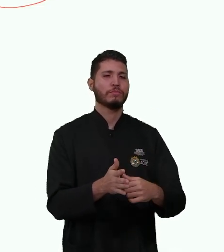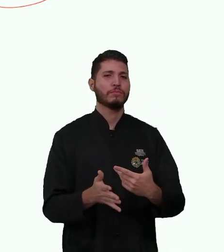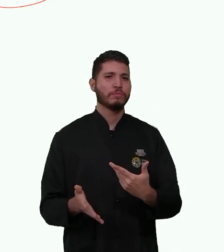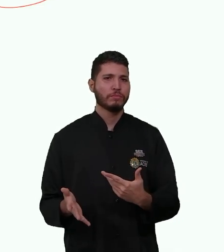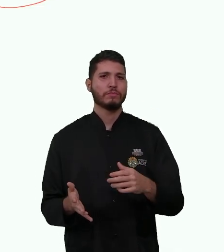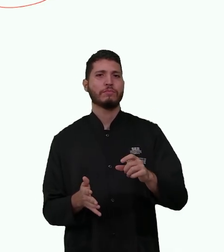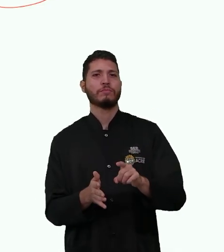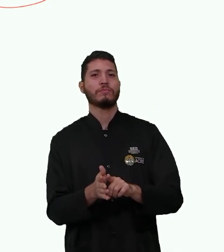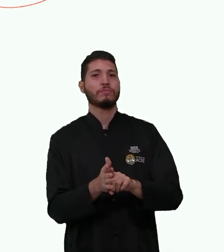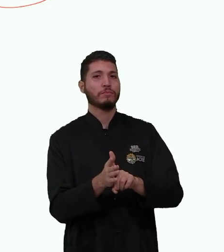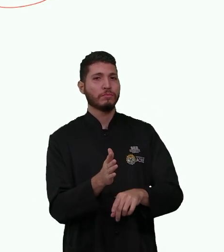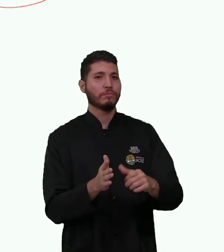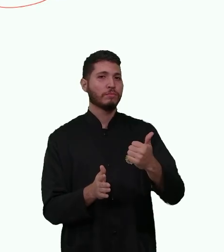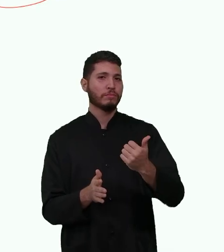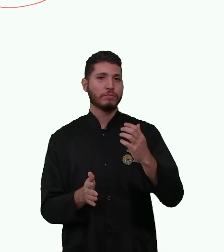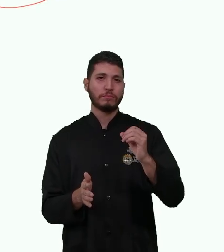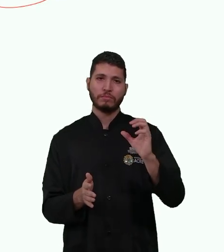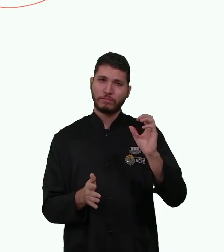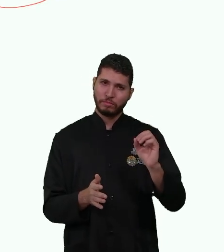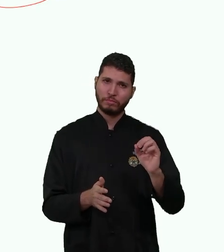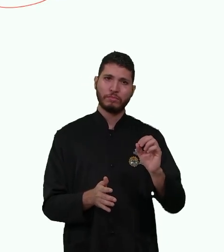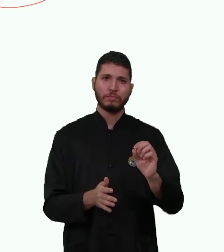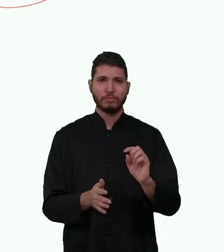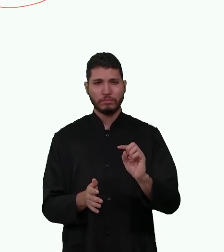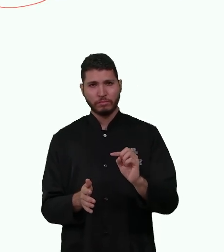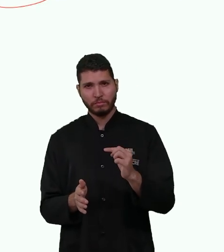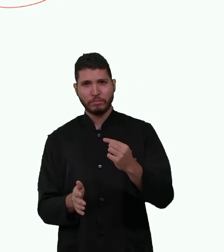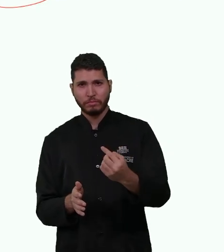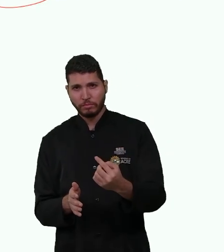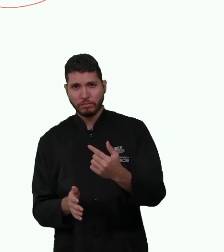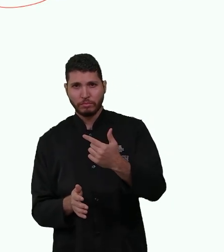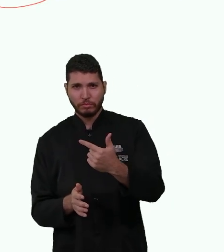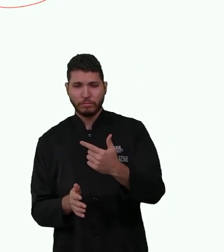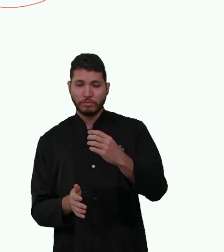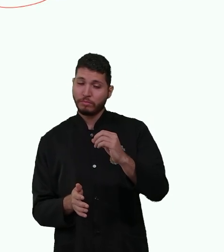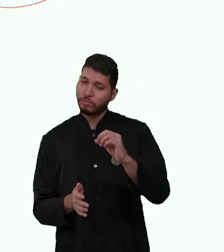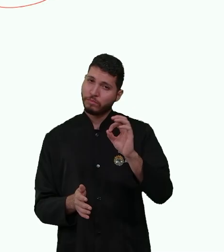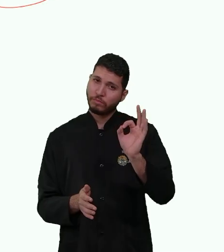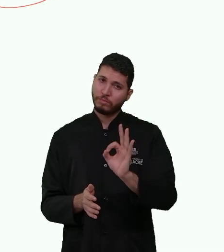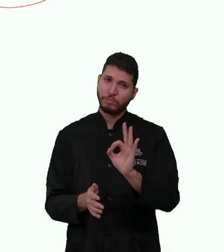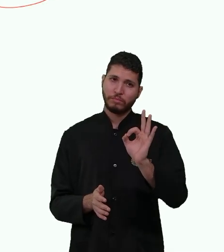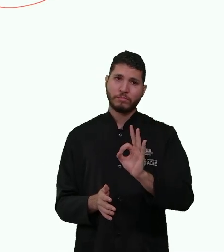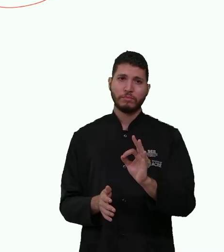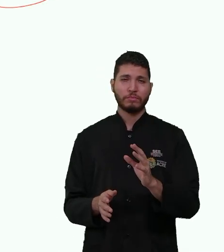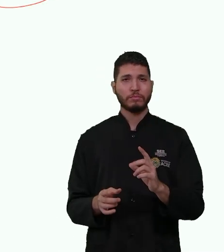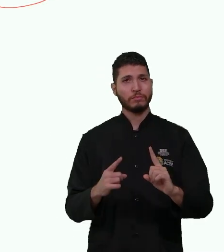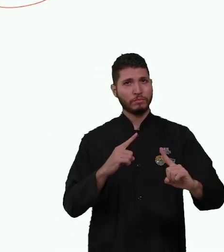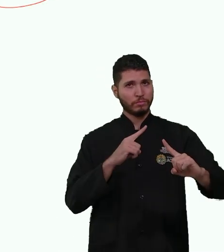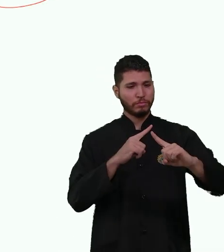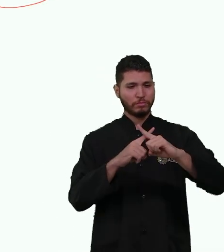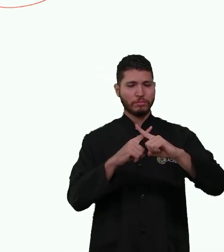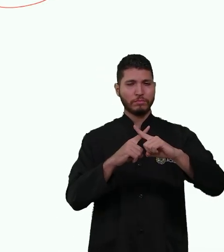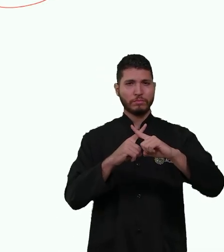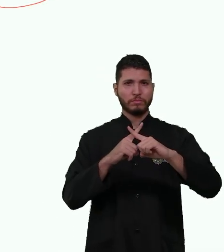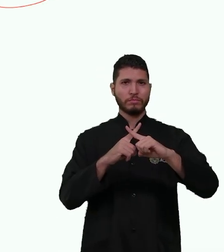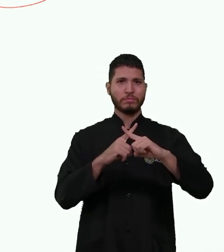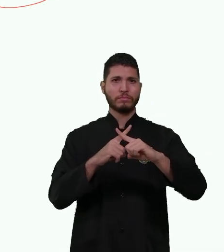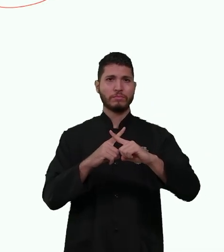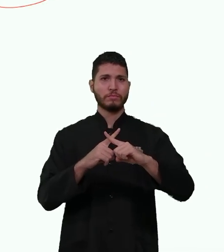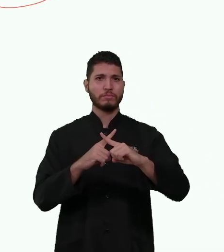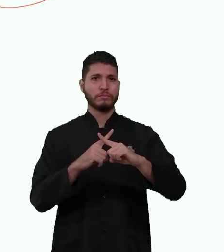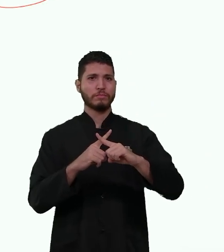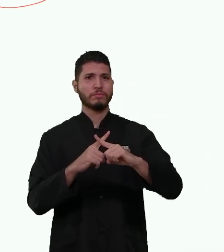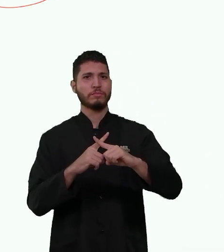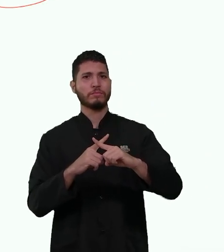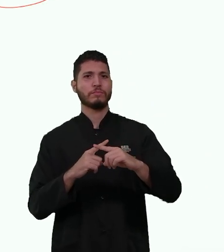de 10 e depois um desconto de 20. E aí, como que eu faço? Você multiplica todos os descontos que houveram. Então, aqui o primeiro desconto